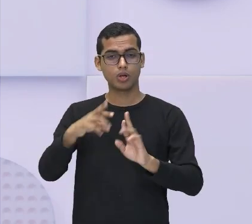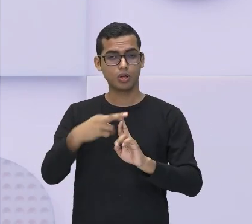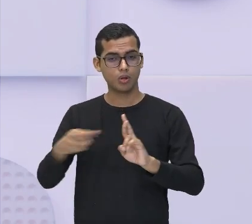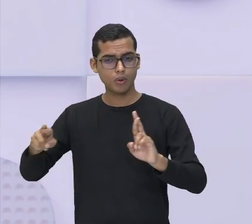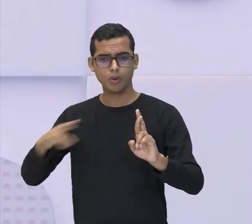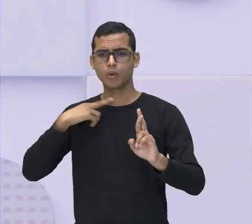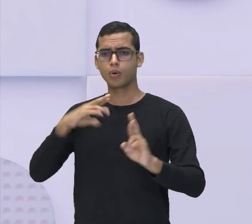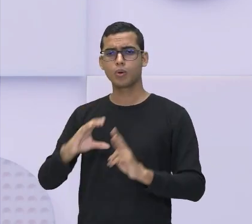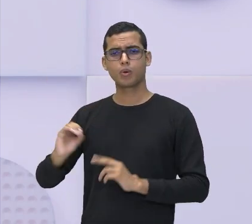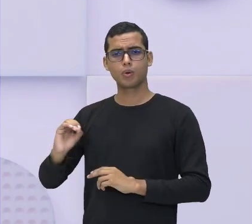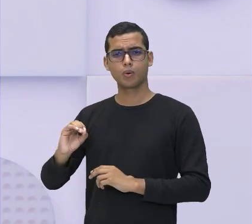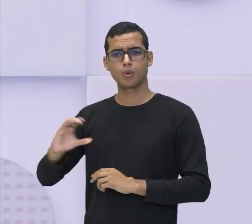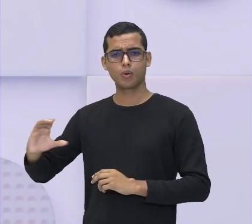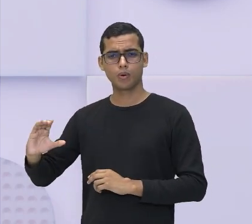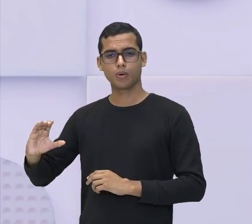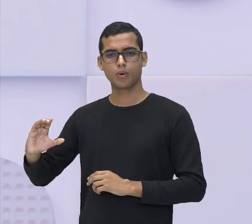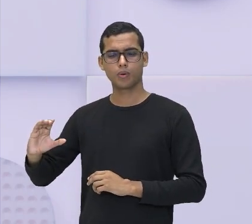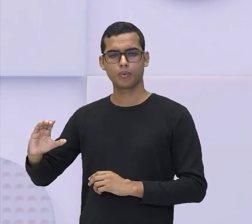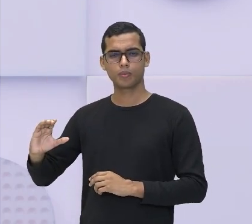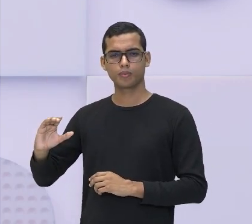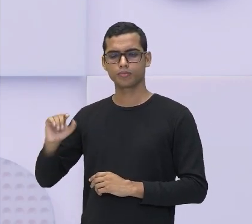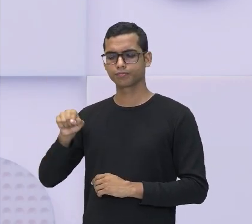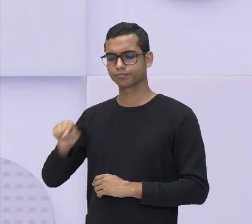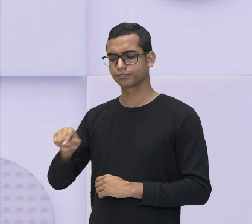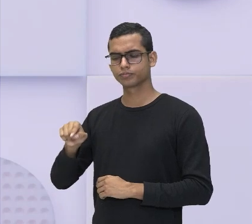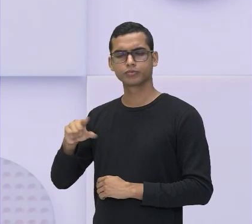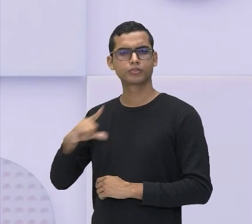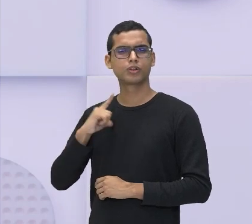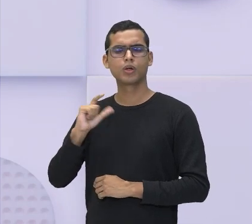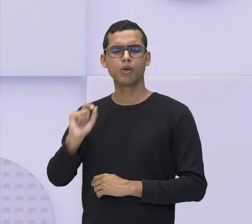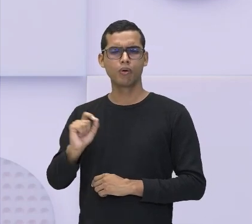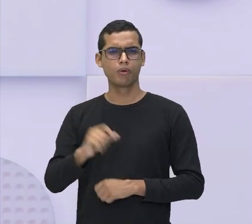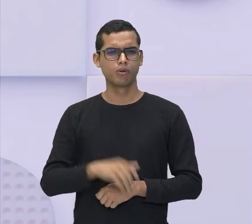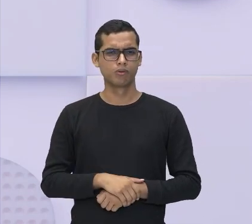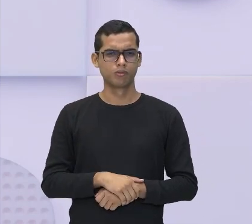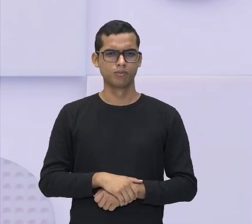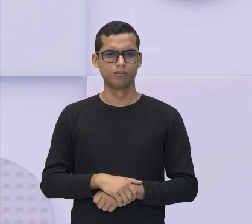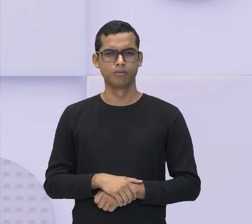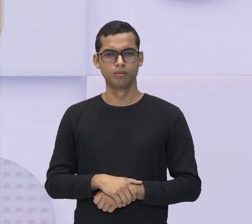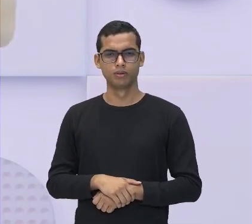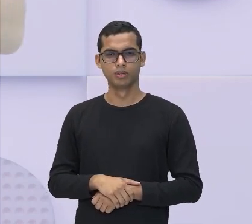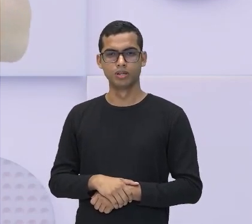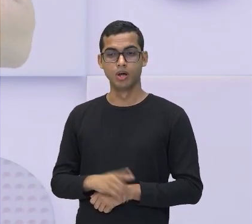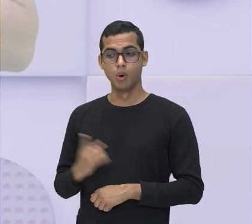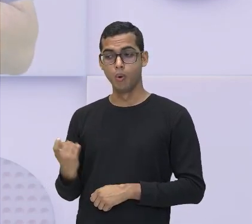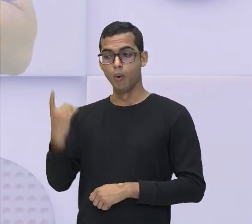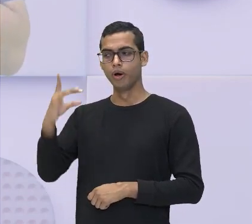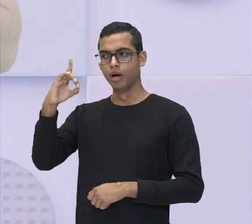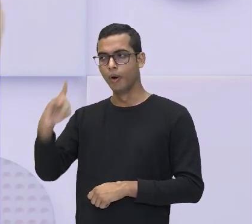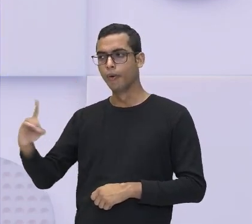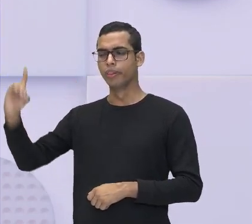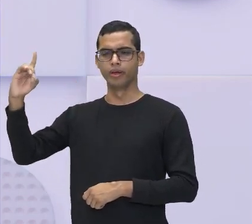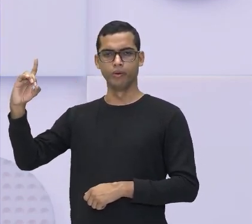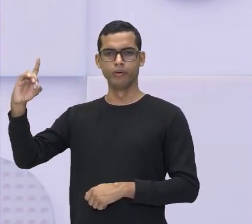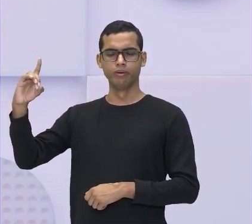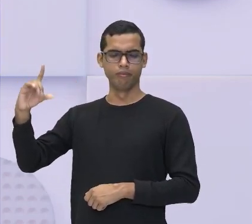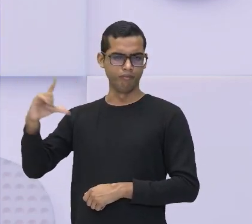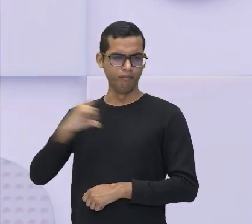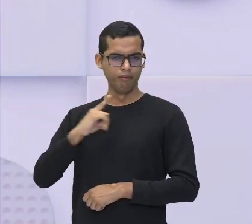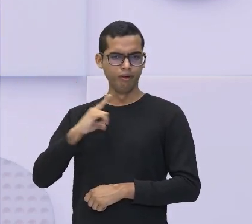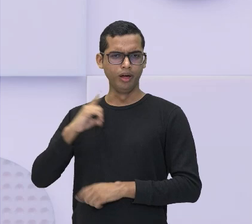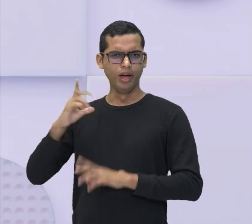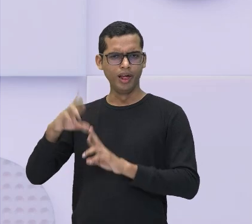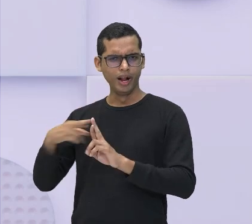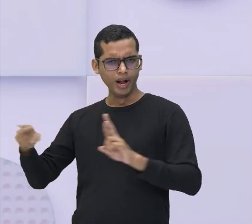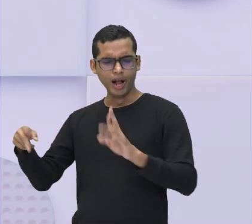nós vamos ter em si o fenômeno do monoteísmo, e aqui a gente pode colocar como exemplo